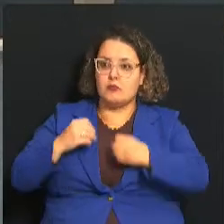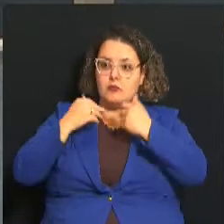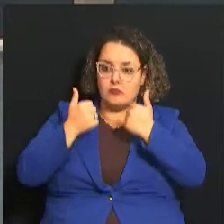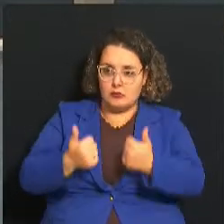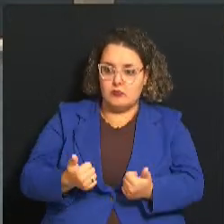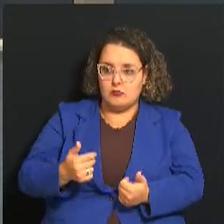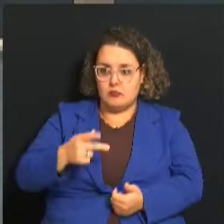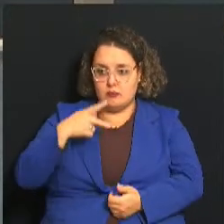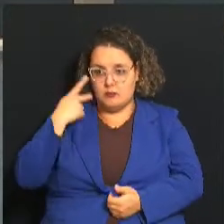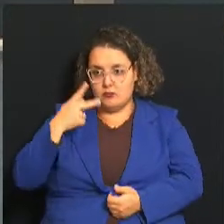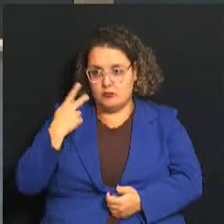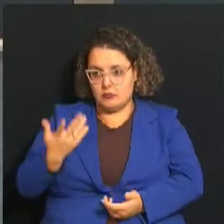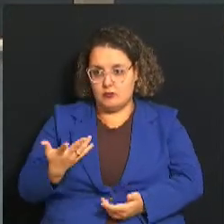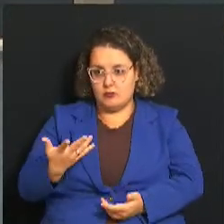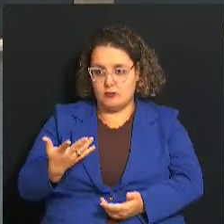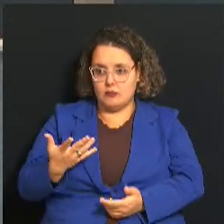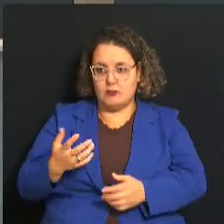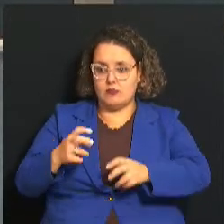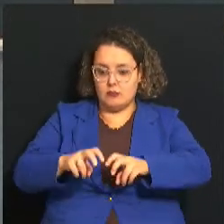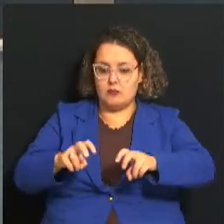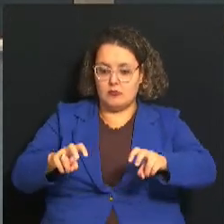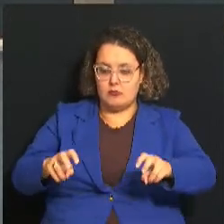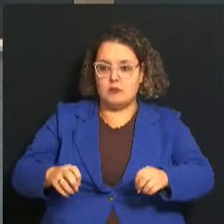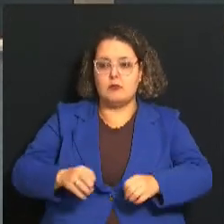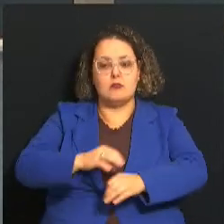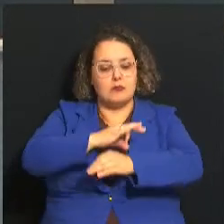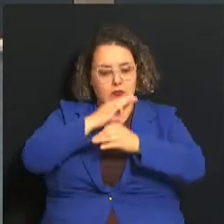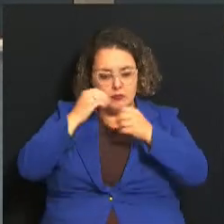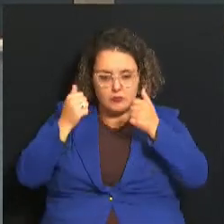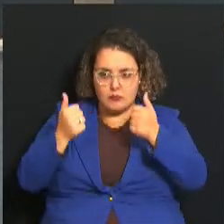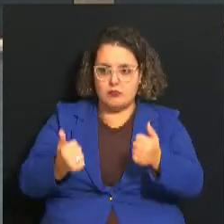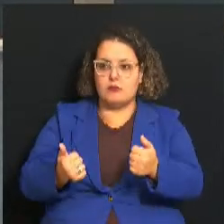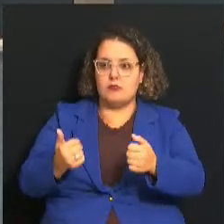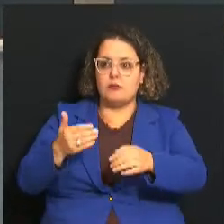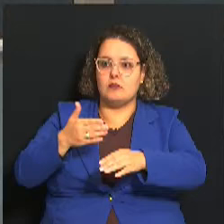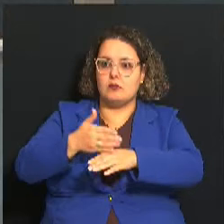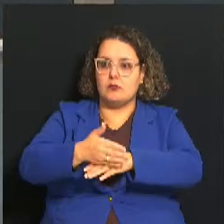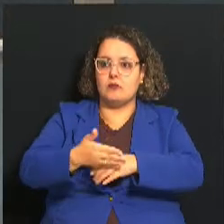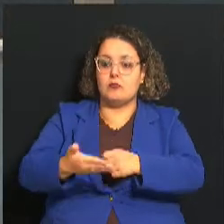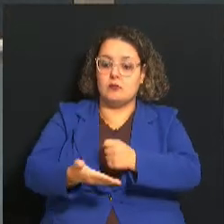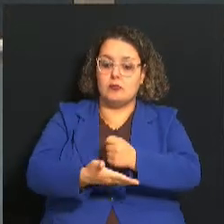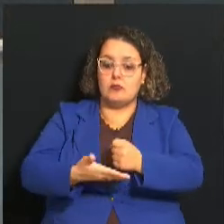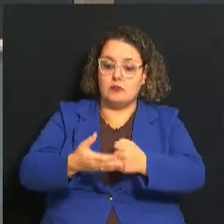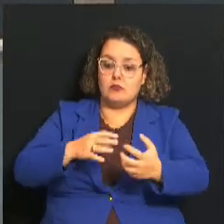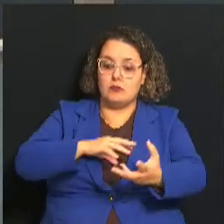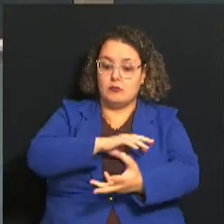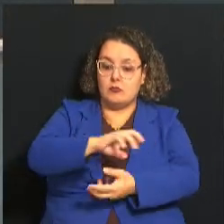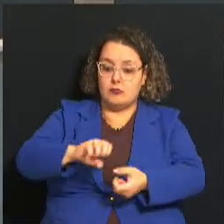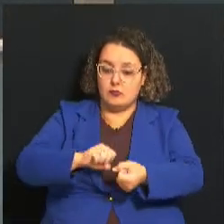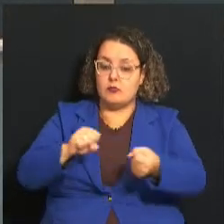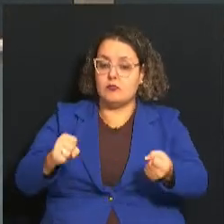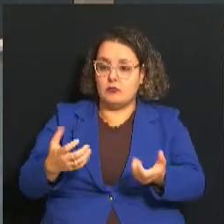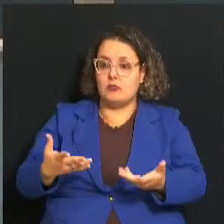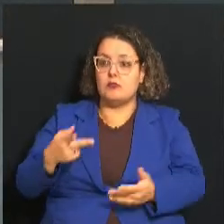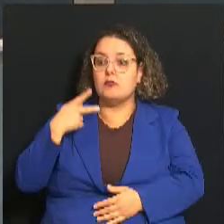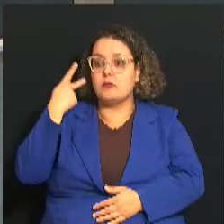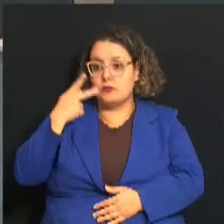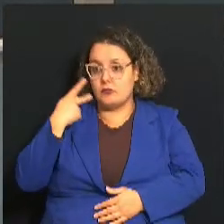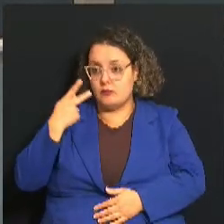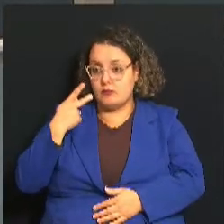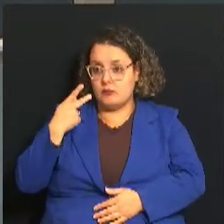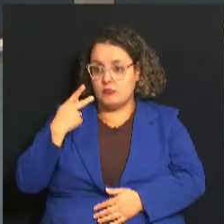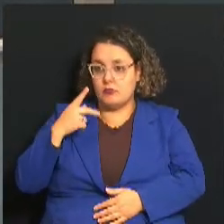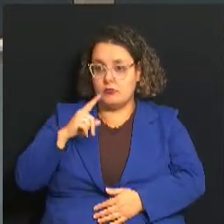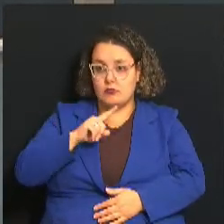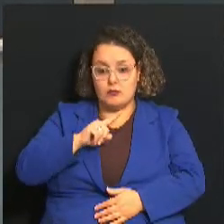vereadores e composta por vereadores que façam parte de uma base de sustentação de uma política que não é